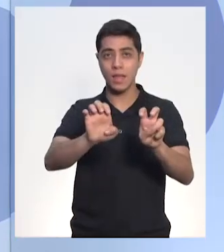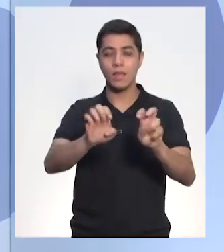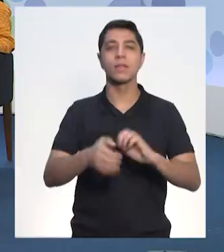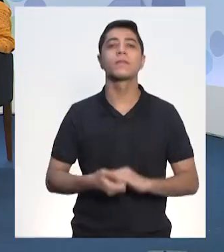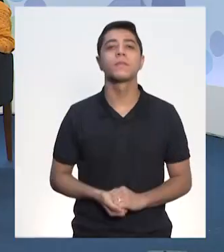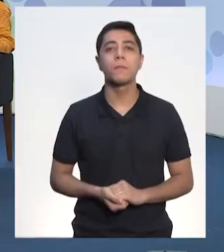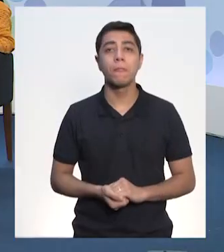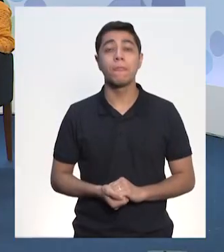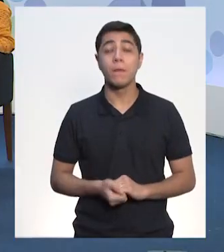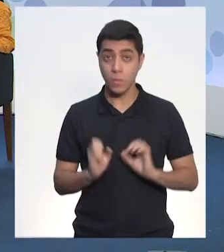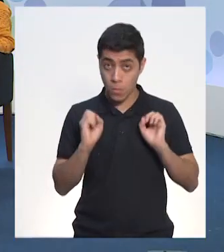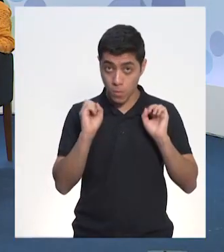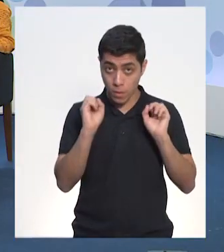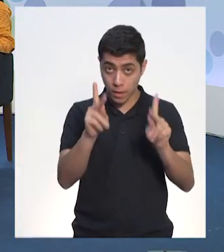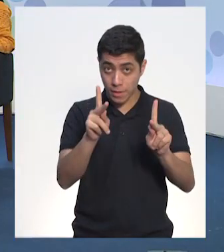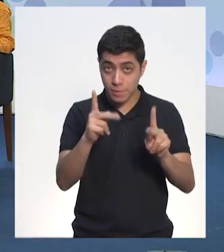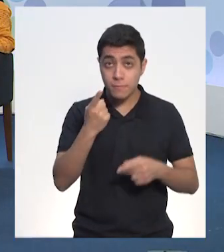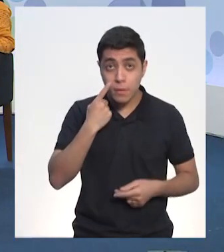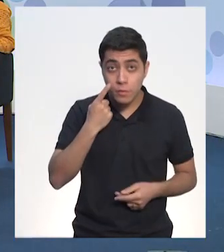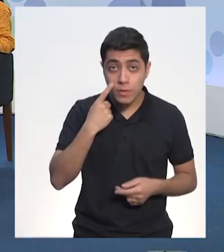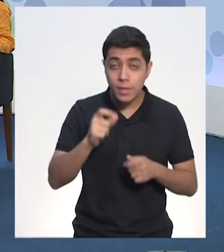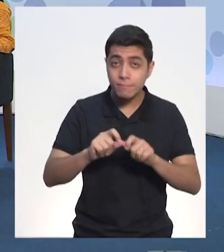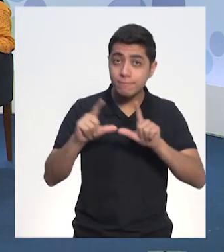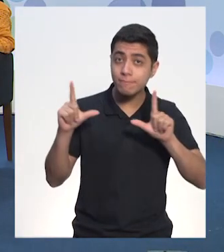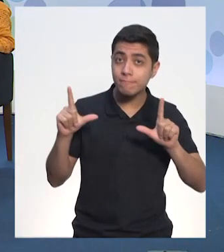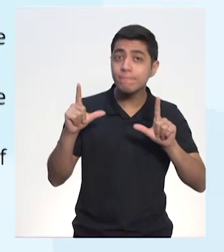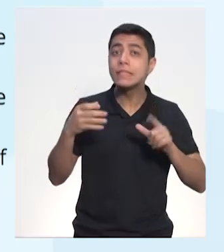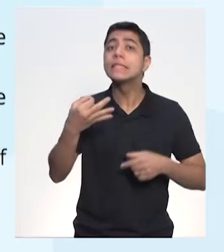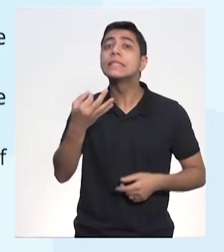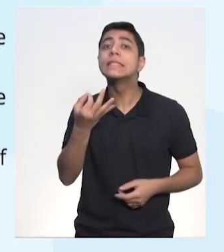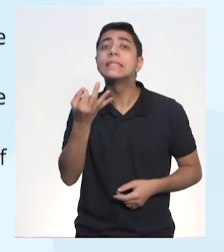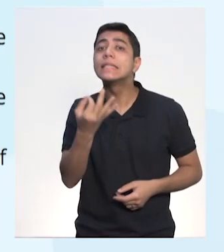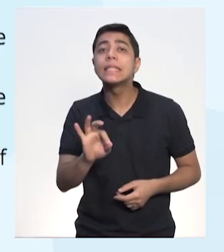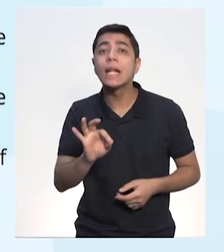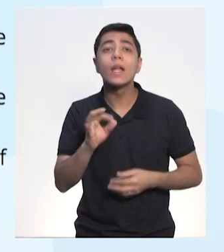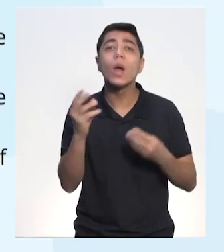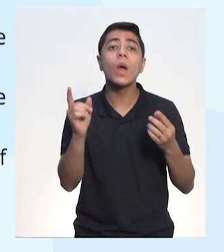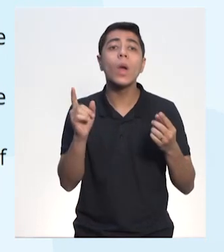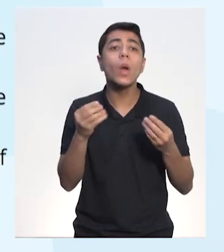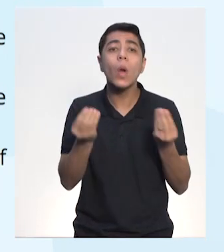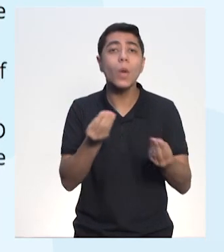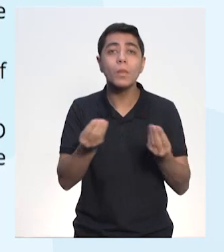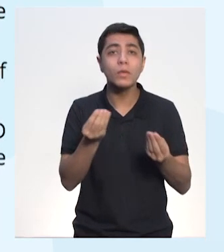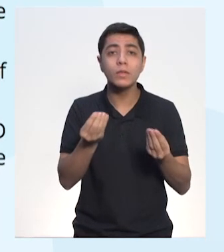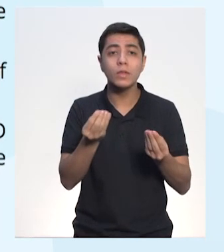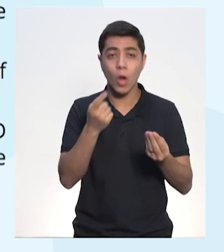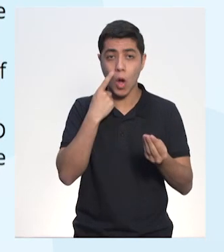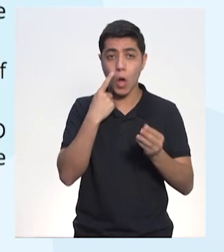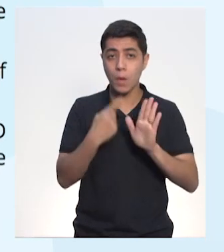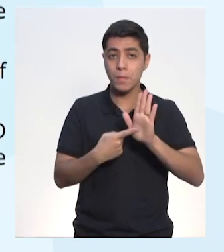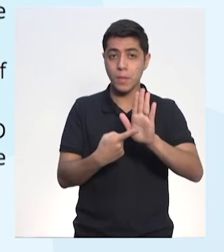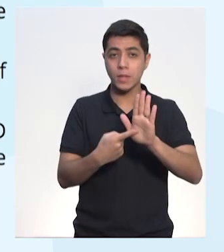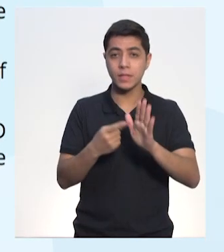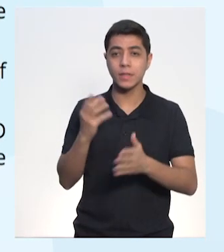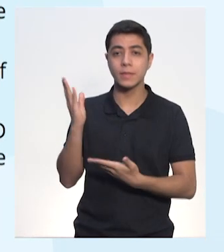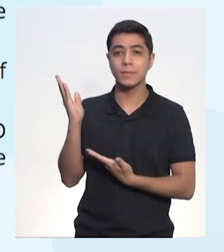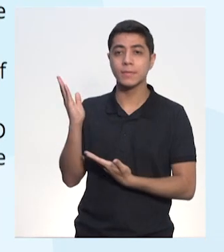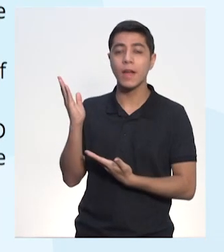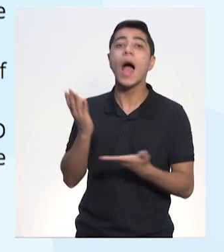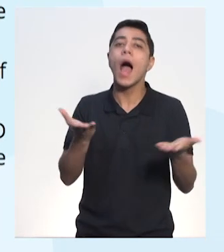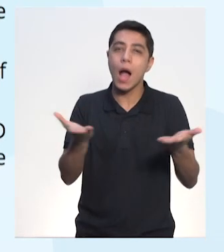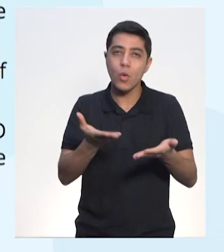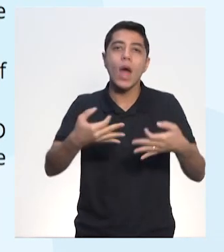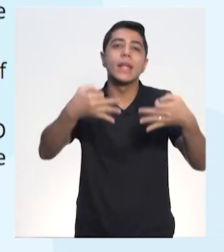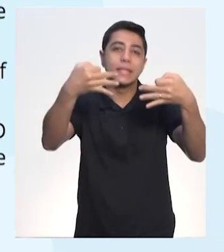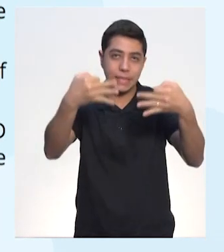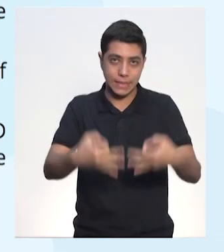Ok. Vamos ver na tela, então, a ordem correta agora. Então, aqui vocês tinham original e aí vocês têm um novo texto. Aí eu